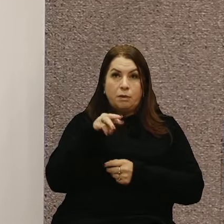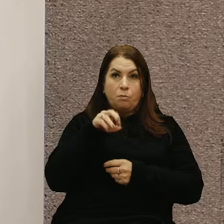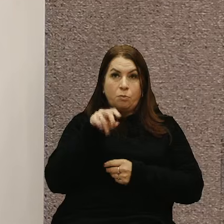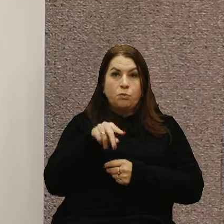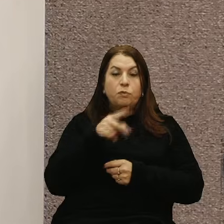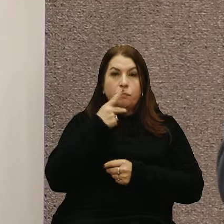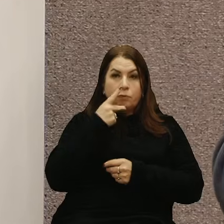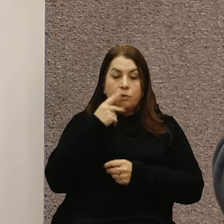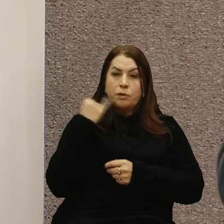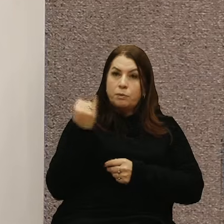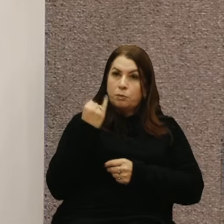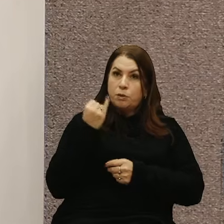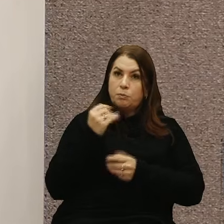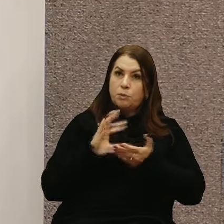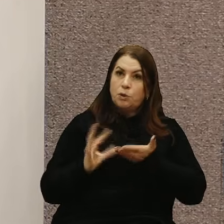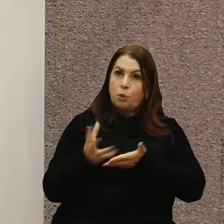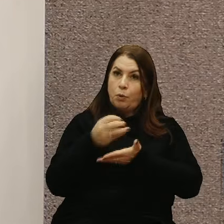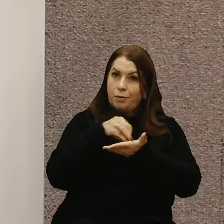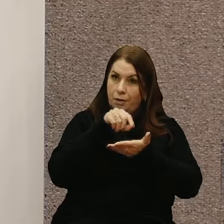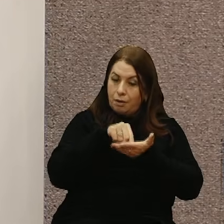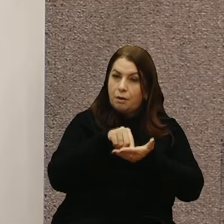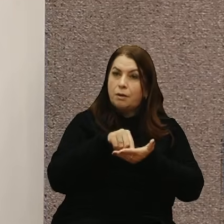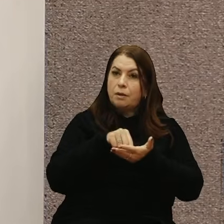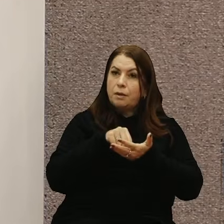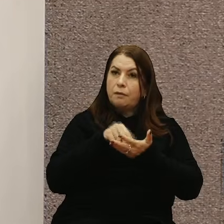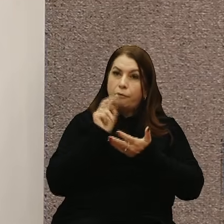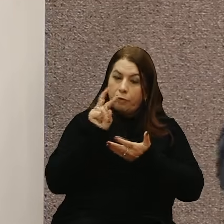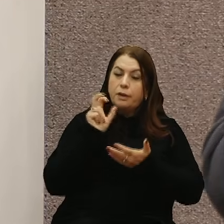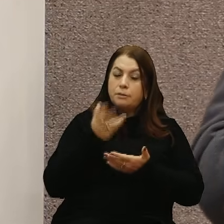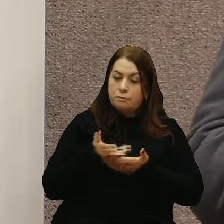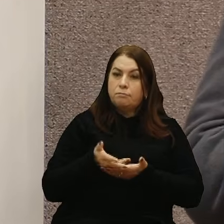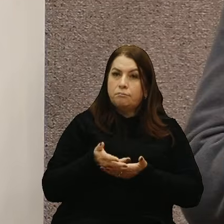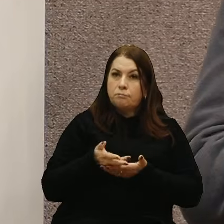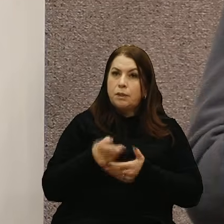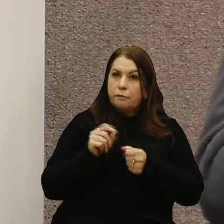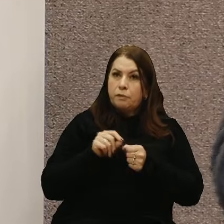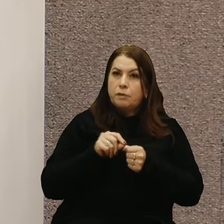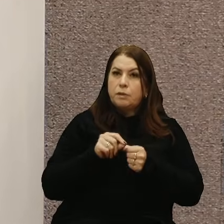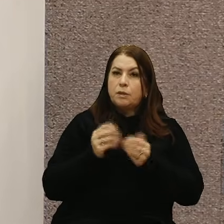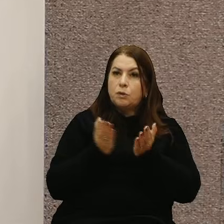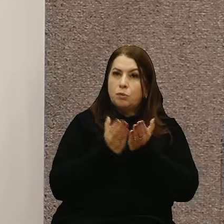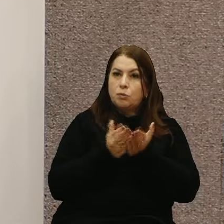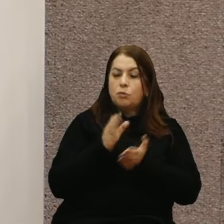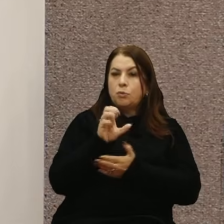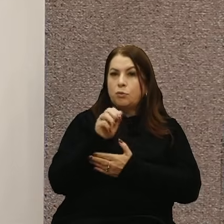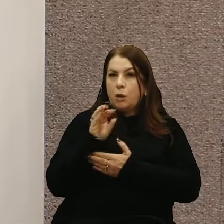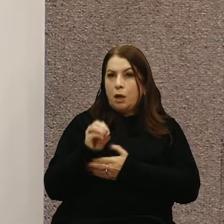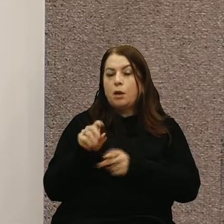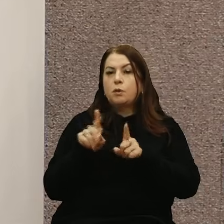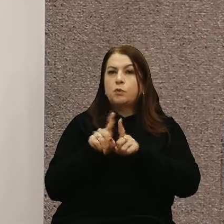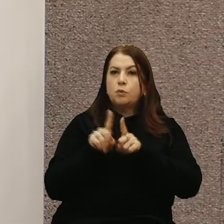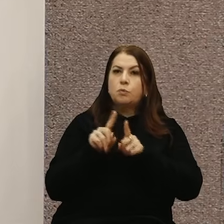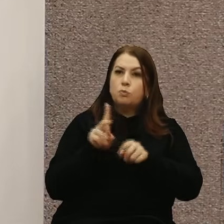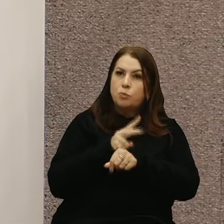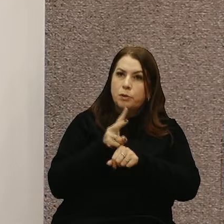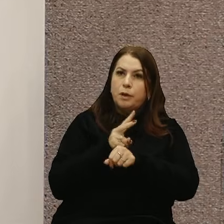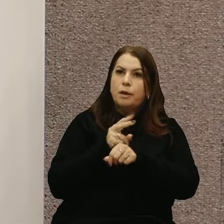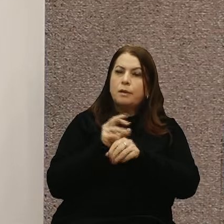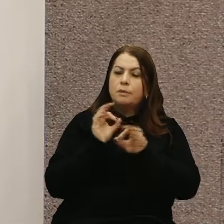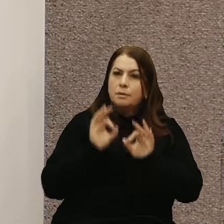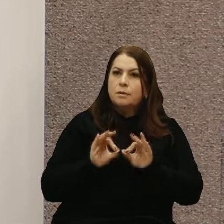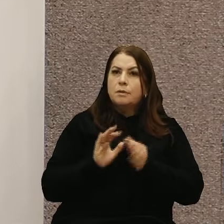registrar da importância de a Codeca vislumbrar isso, né? Fazer estudo de caso, buscar com mais afinco,